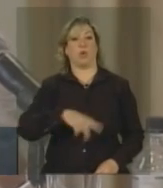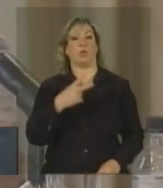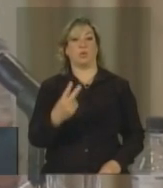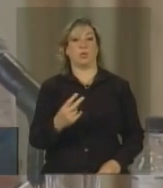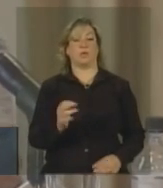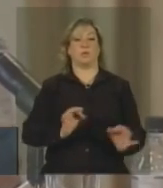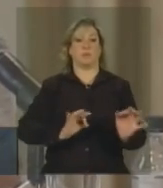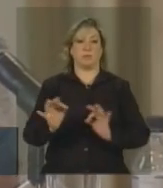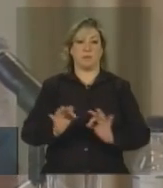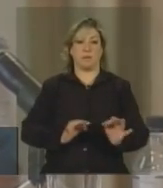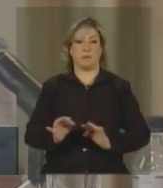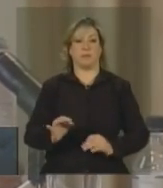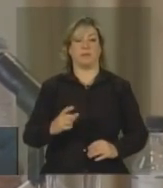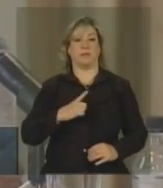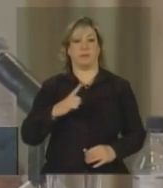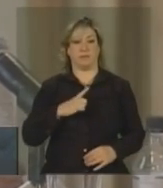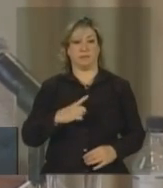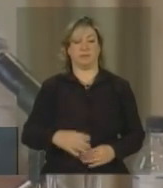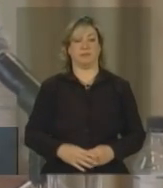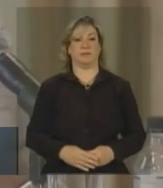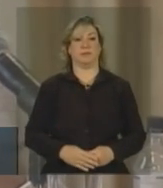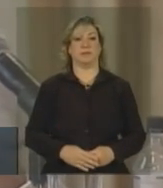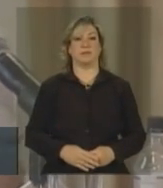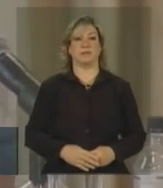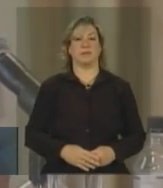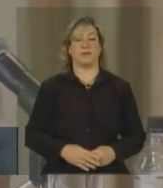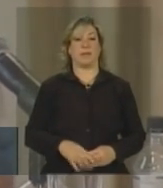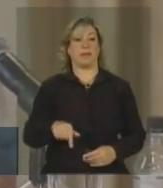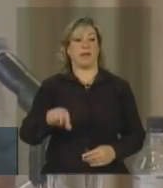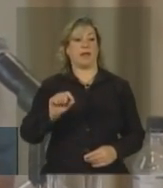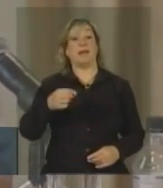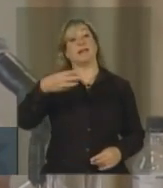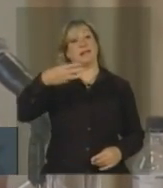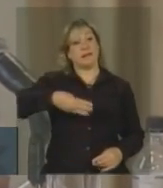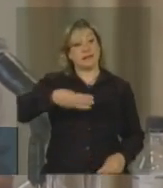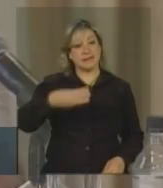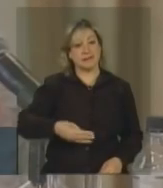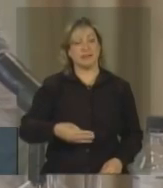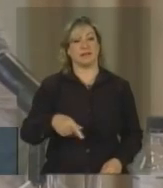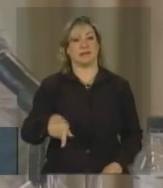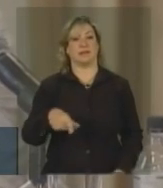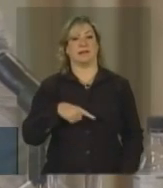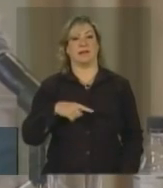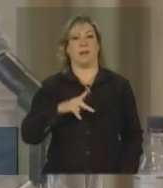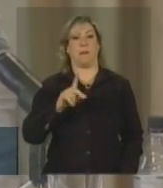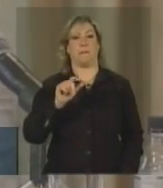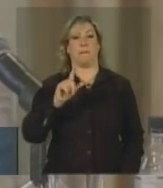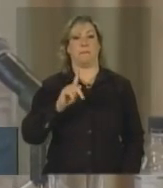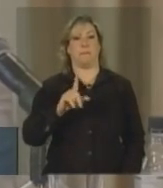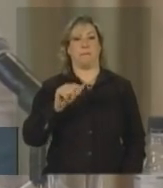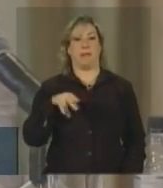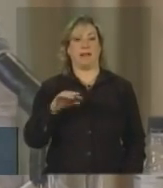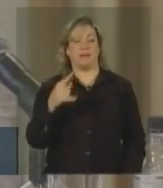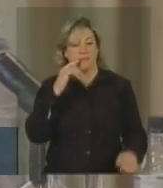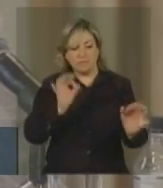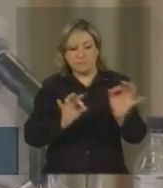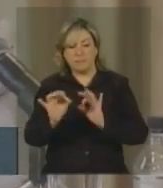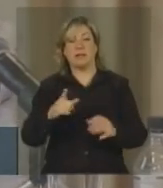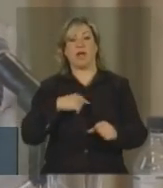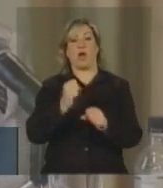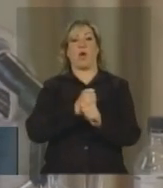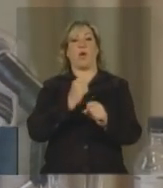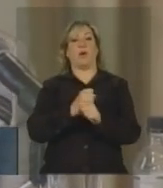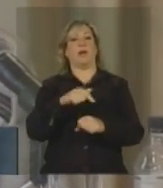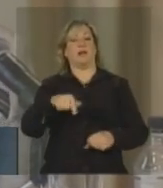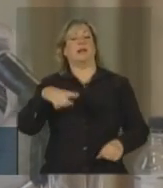das nossas duas plantas. Nós só temos duas plantas. Essa terceira não é, ela está em construção, então ela está usando o